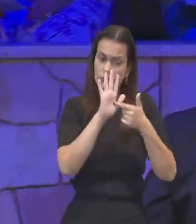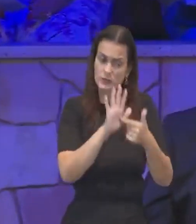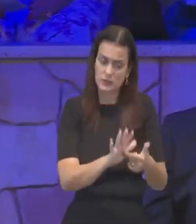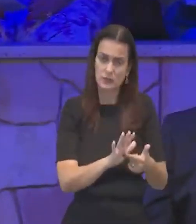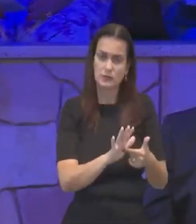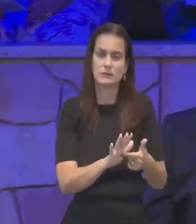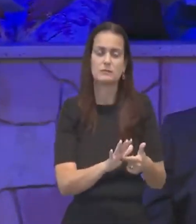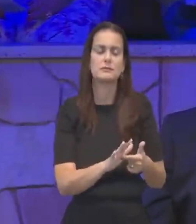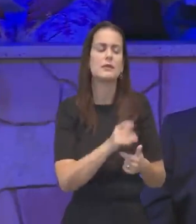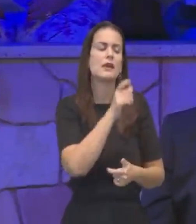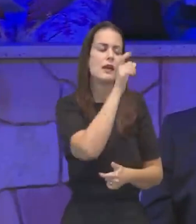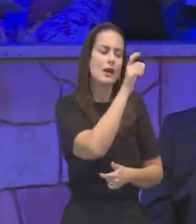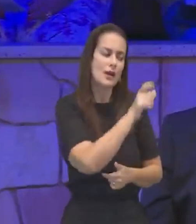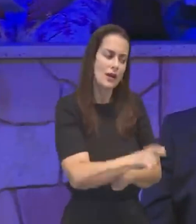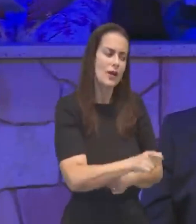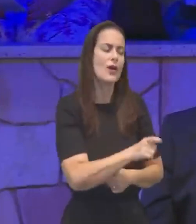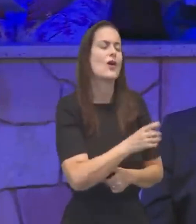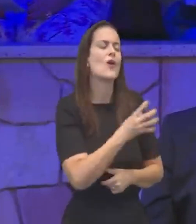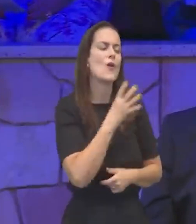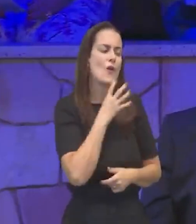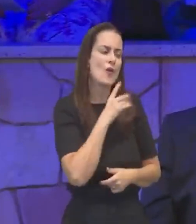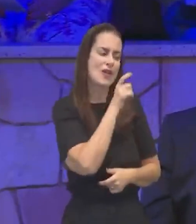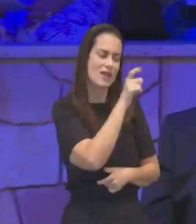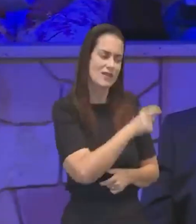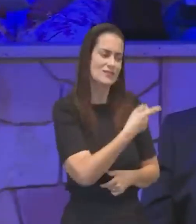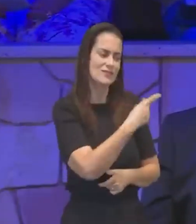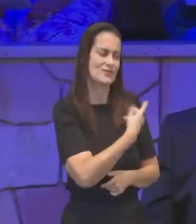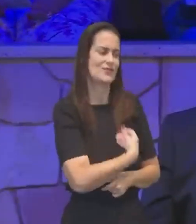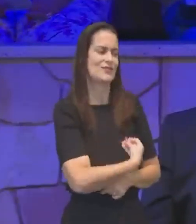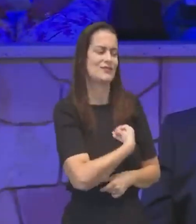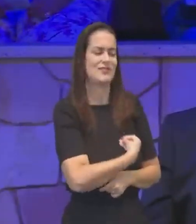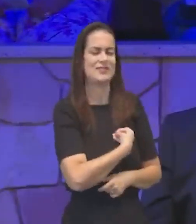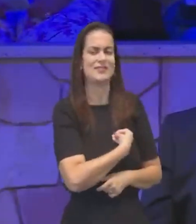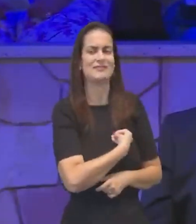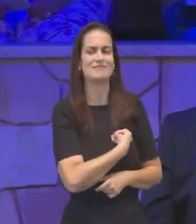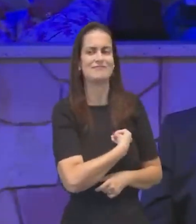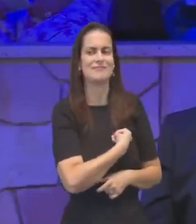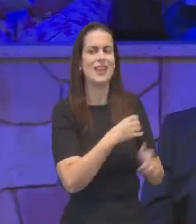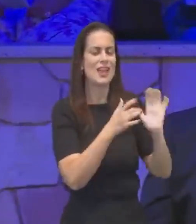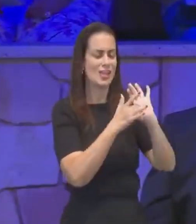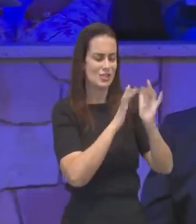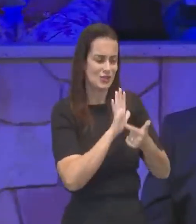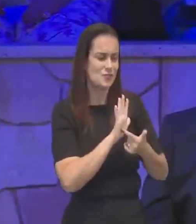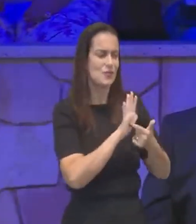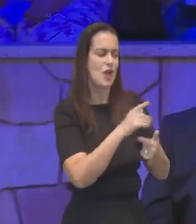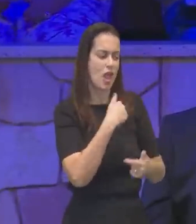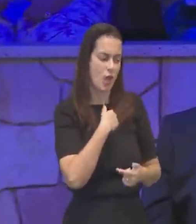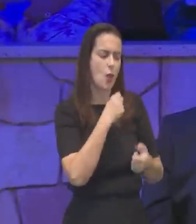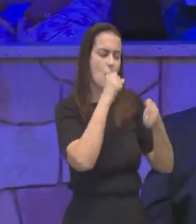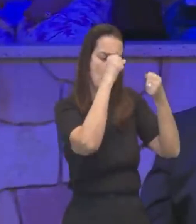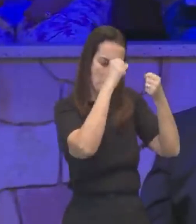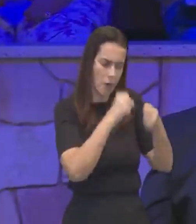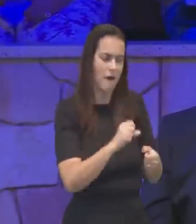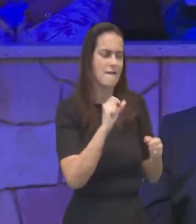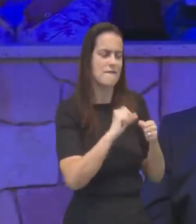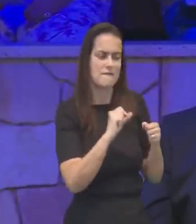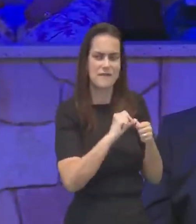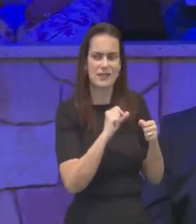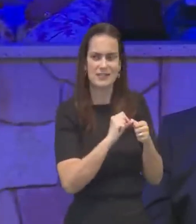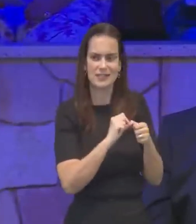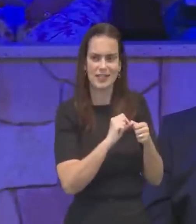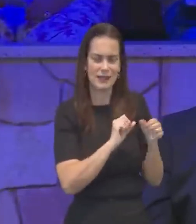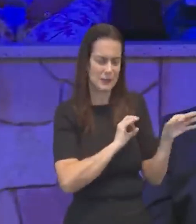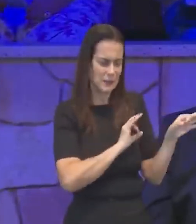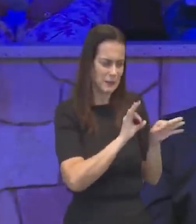ele a conhecia, e ele está demonstrando a essa mulher que ele é poderoso para fazer de dentro de si,